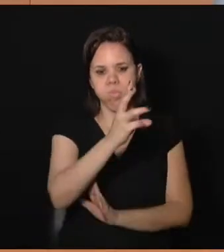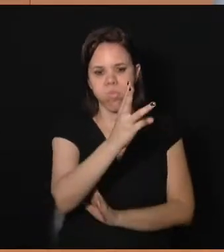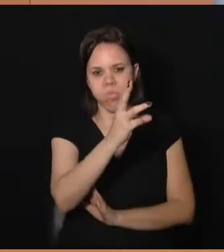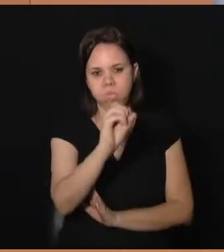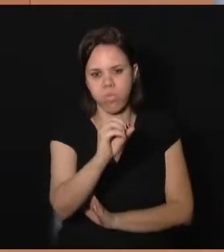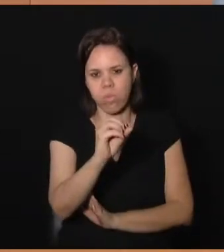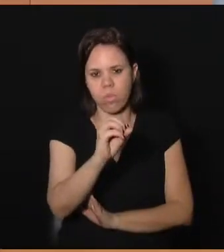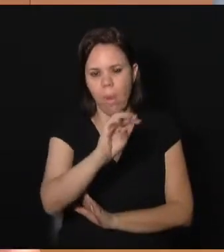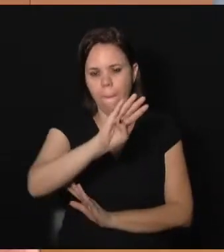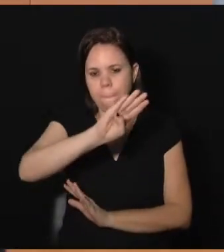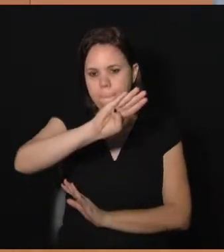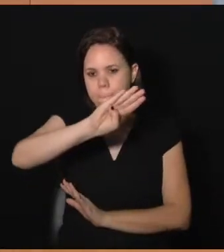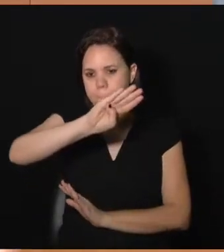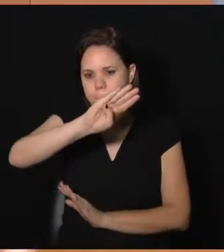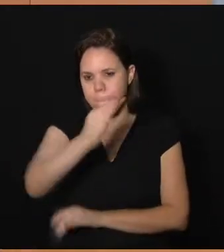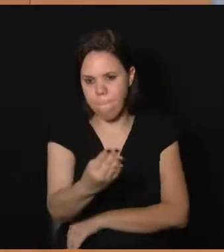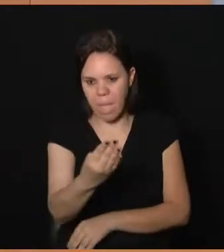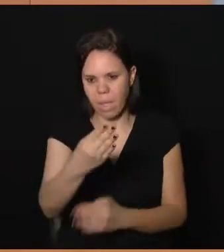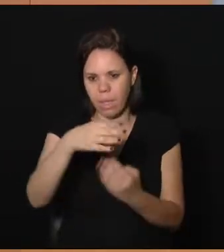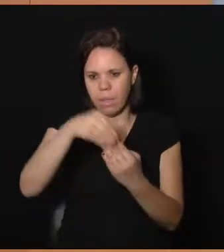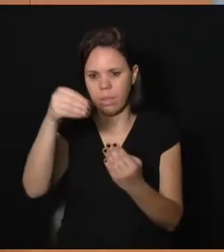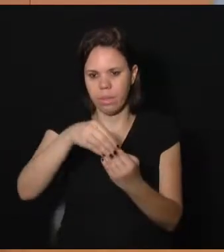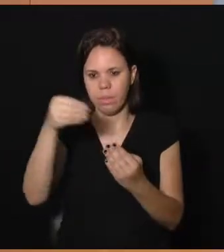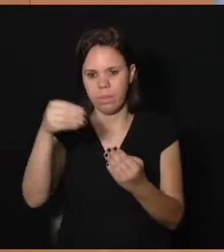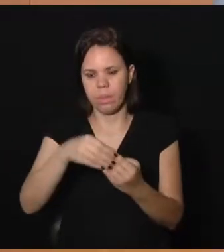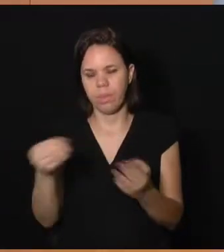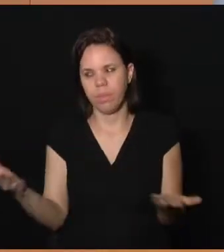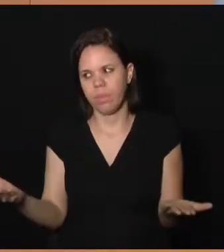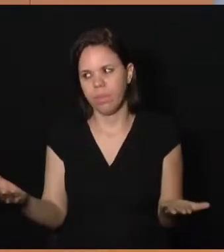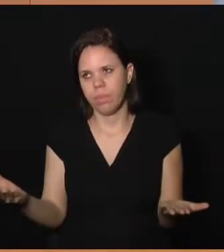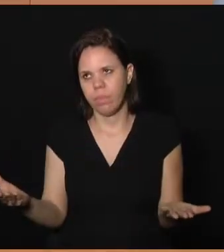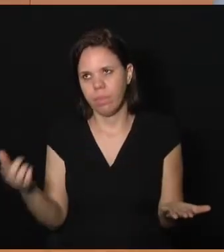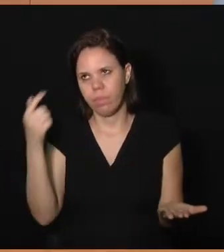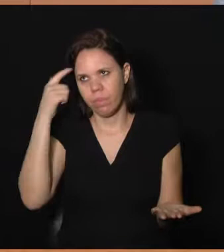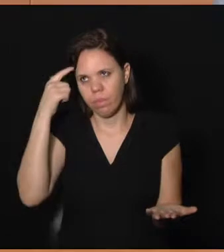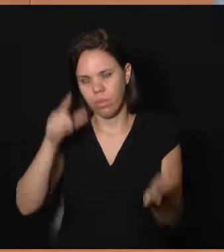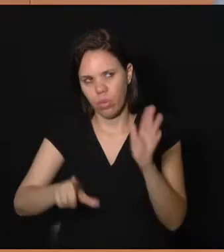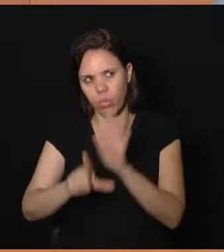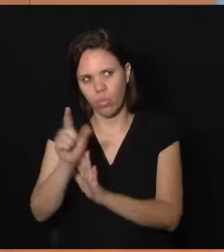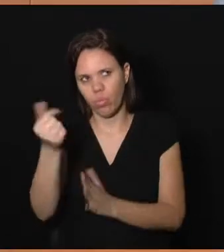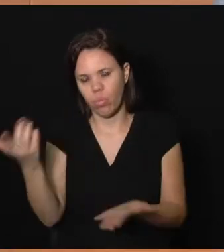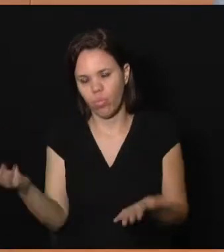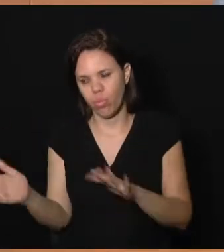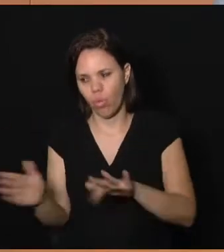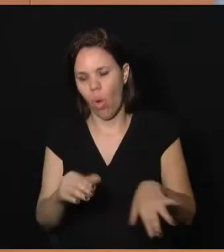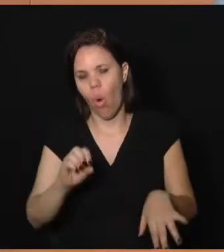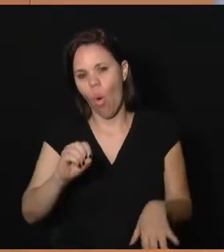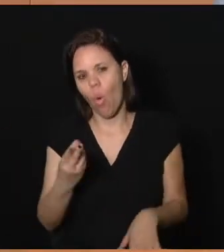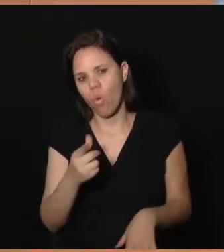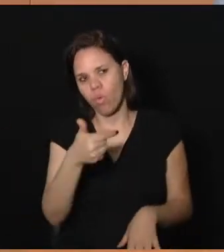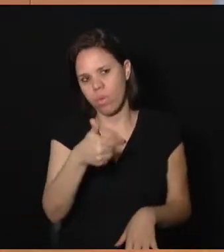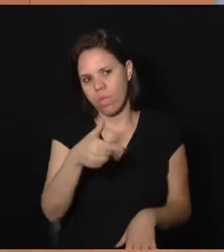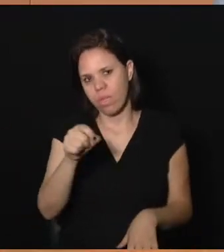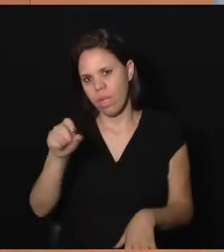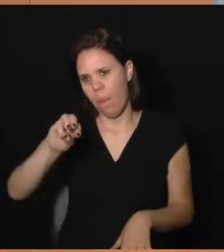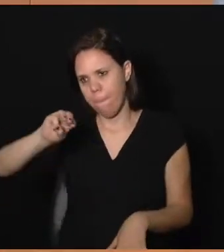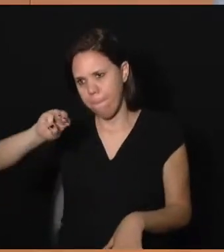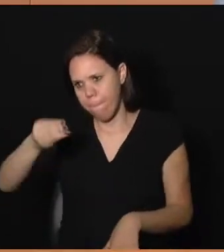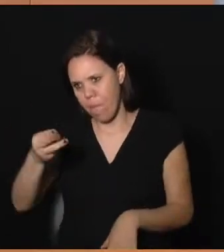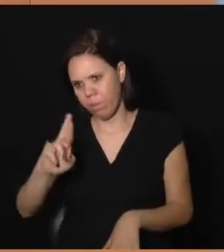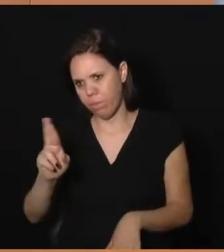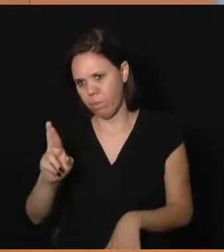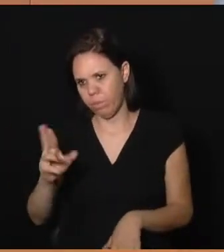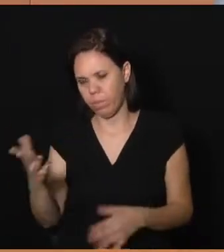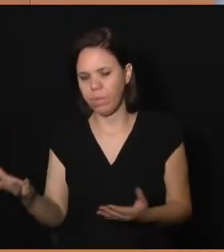dizer, fala-se em 50, 60, 100 milhões de reais para você poder finalizar todo